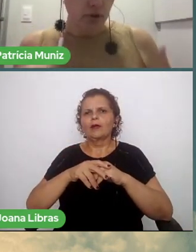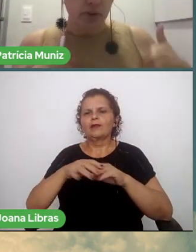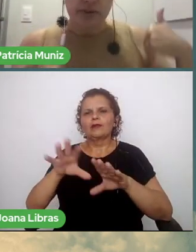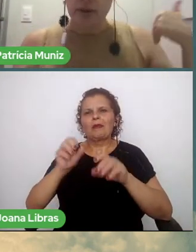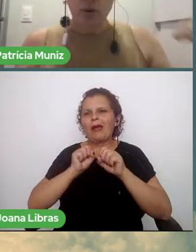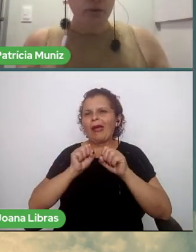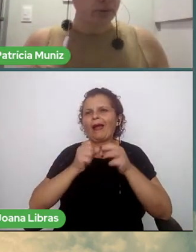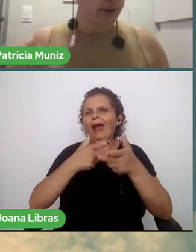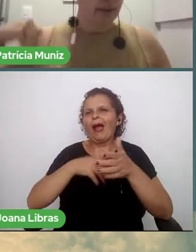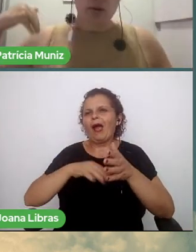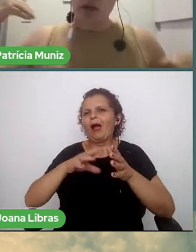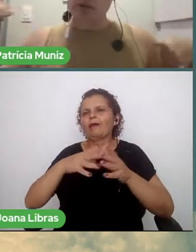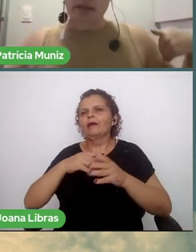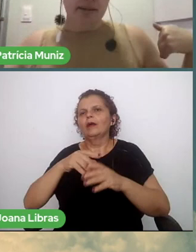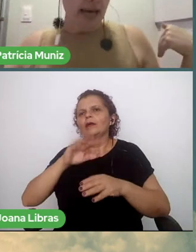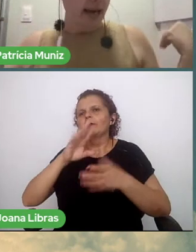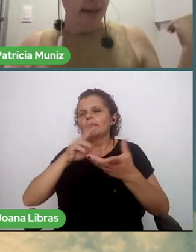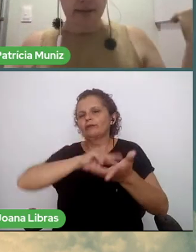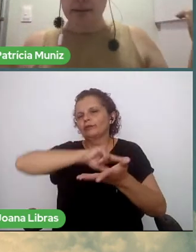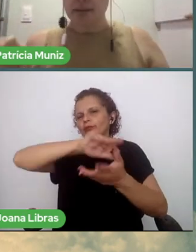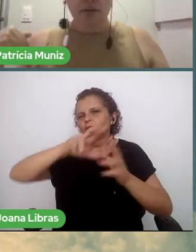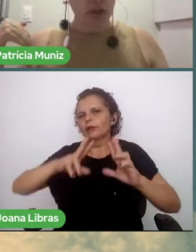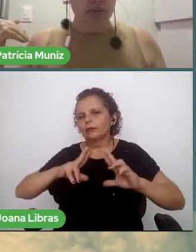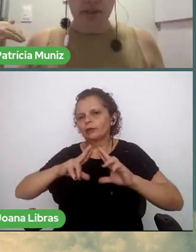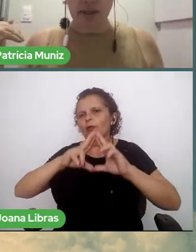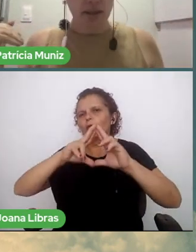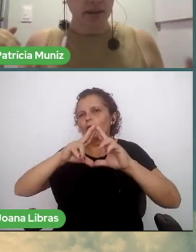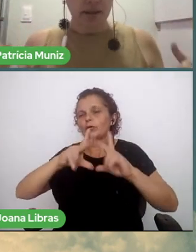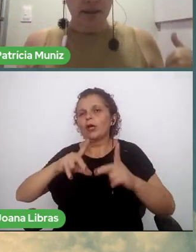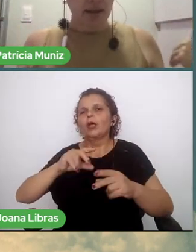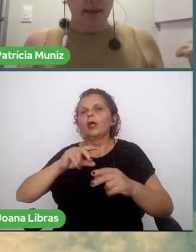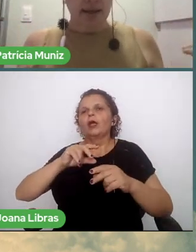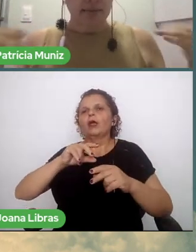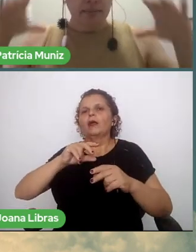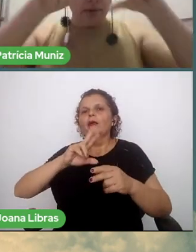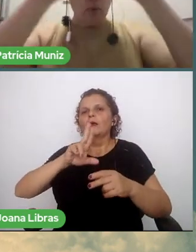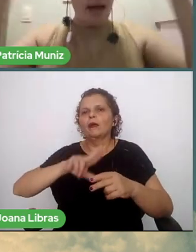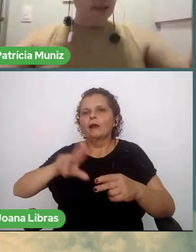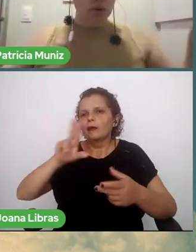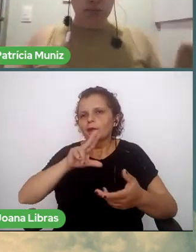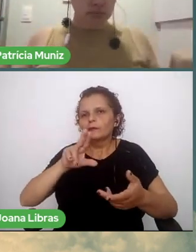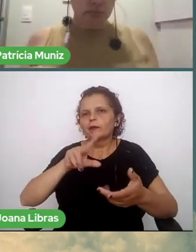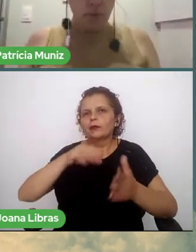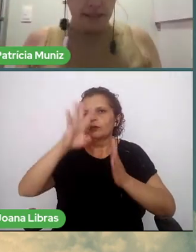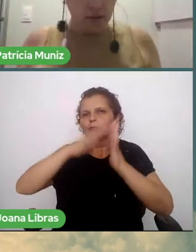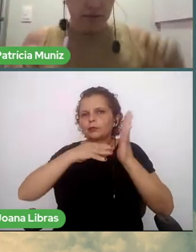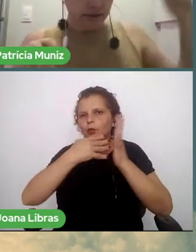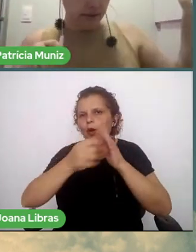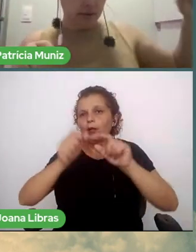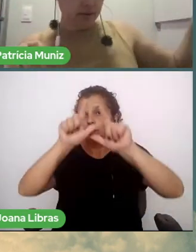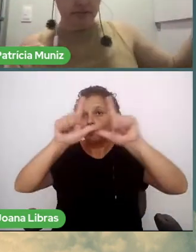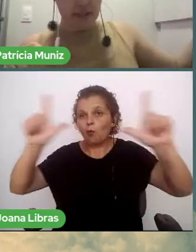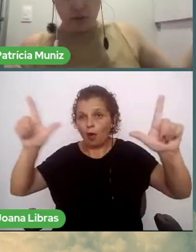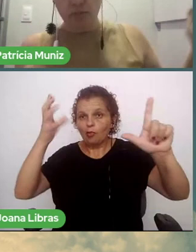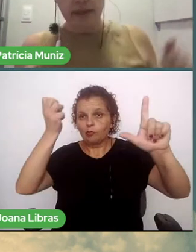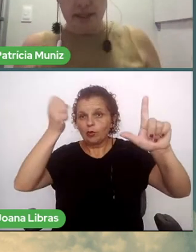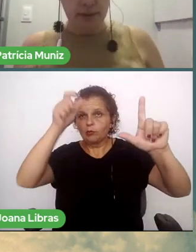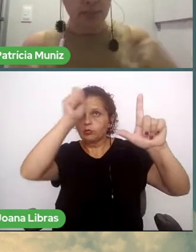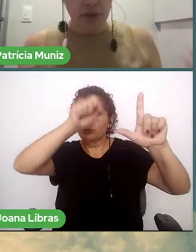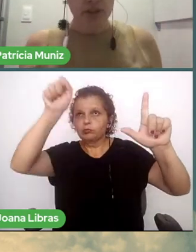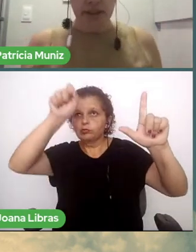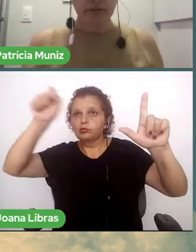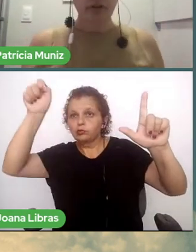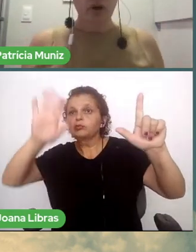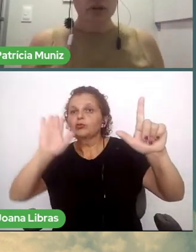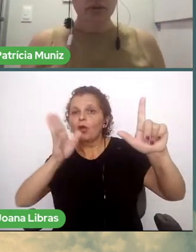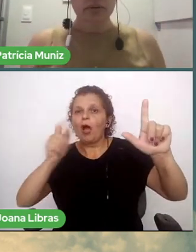plataforma. Eu já usei Confluence, eu já usei Slides, eu já usei quadro de físico mesmo, e